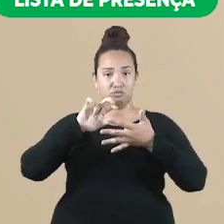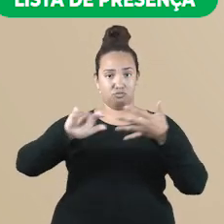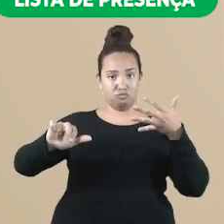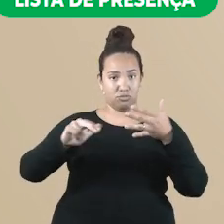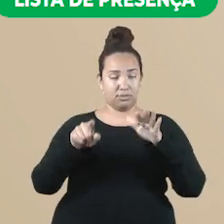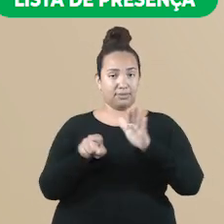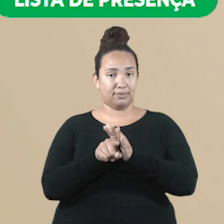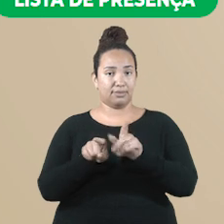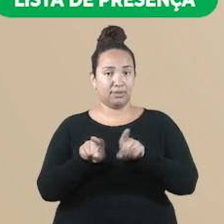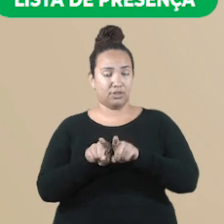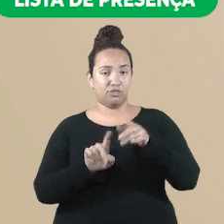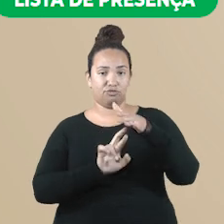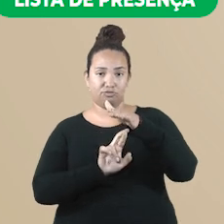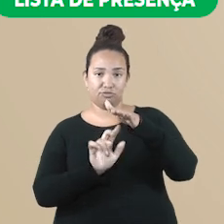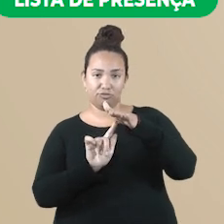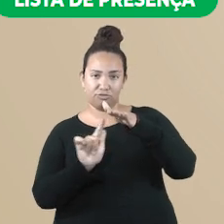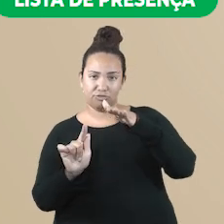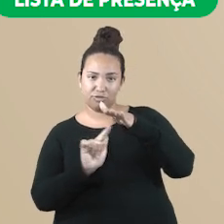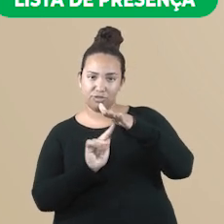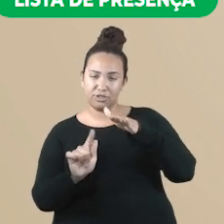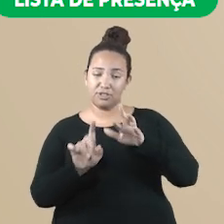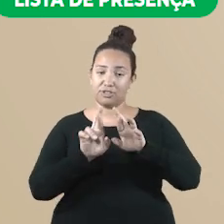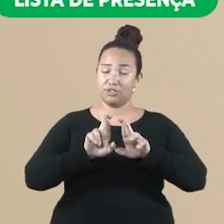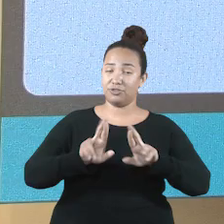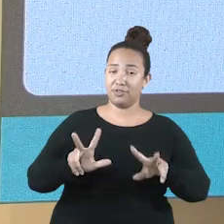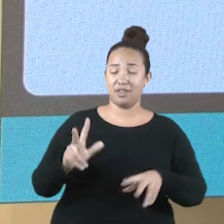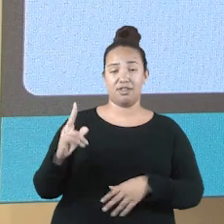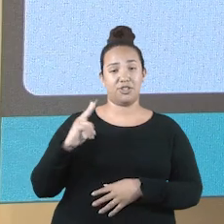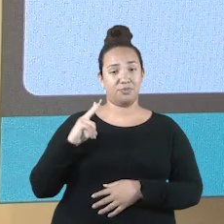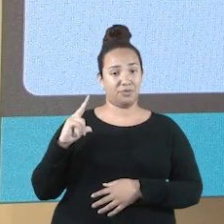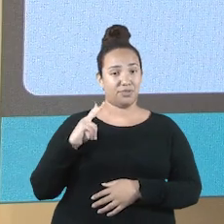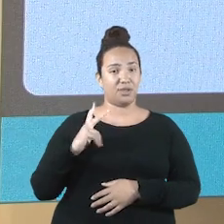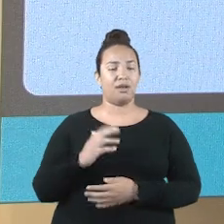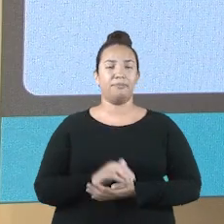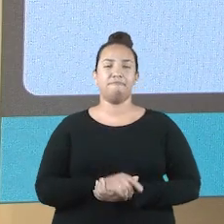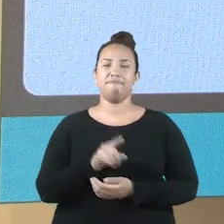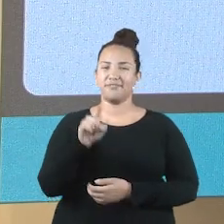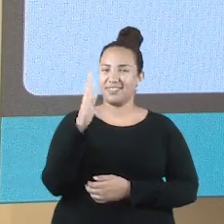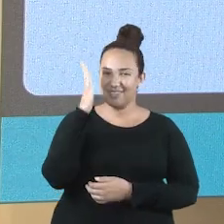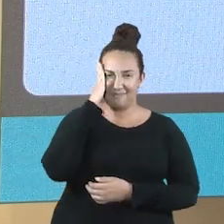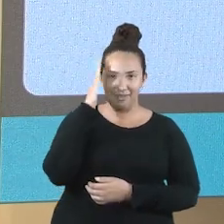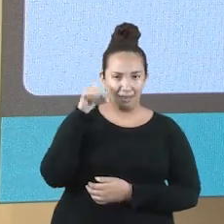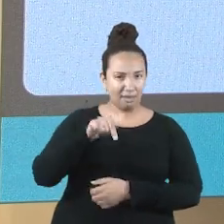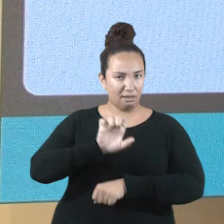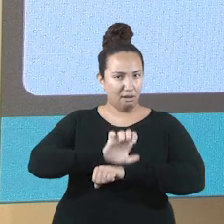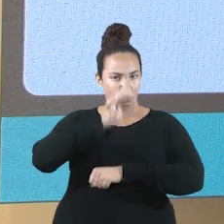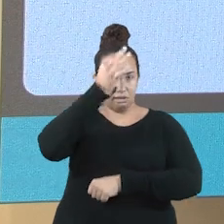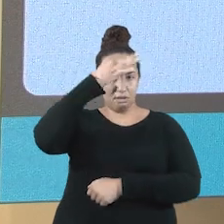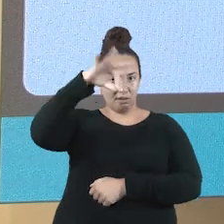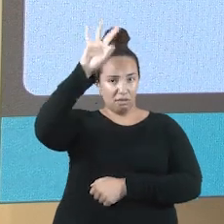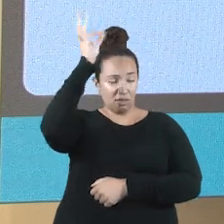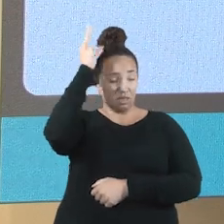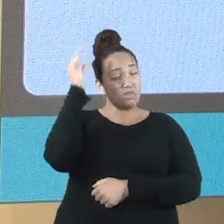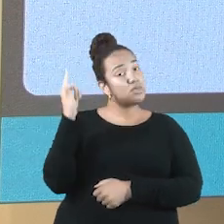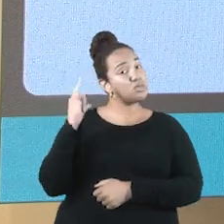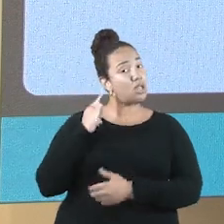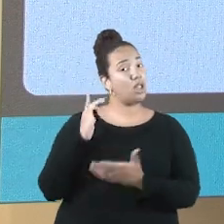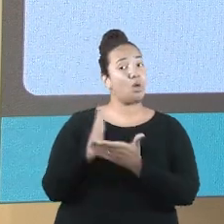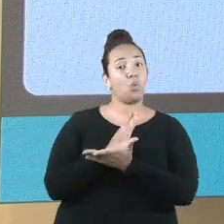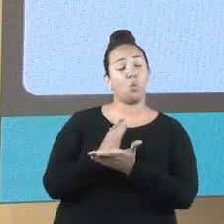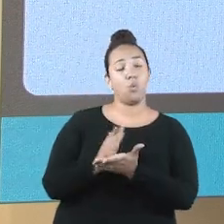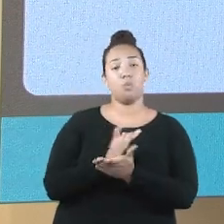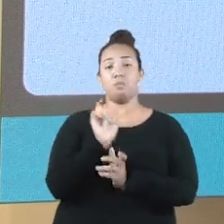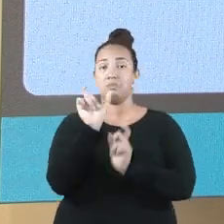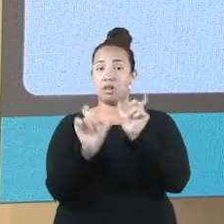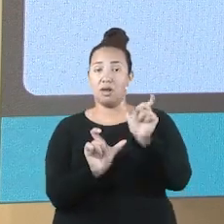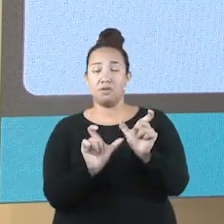gírias muito particulares de cada lugar. Você sabia que aqui, no Espírito Santo, usamos algumas palavras